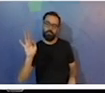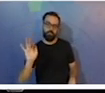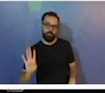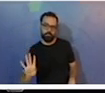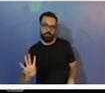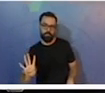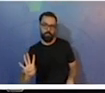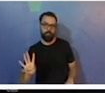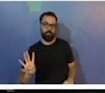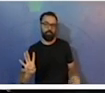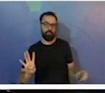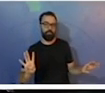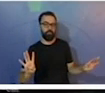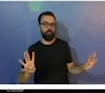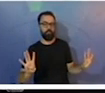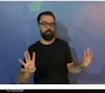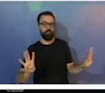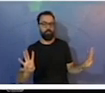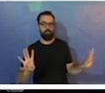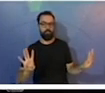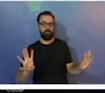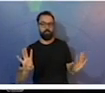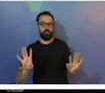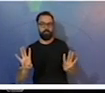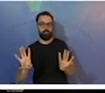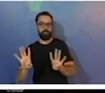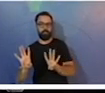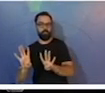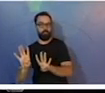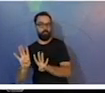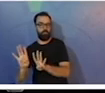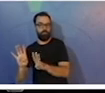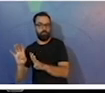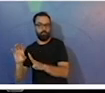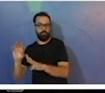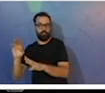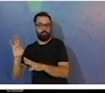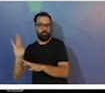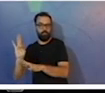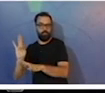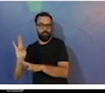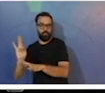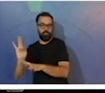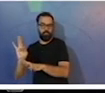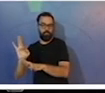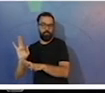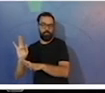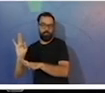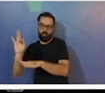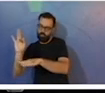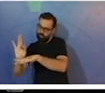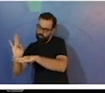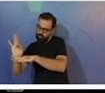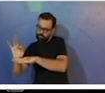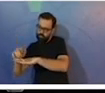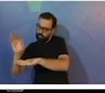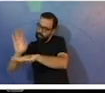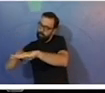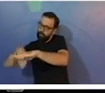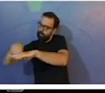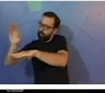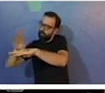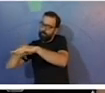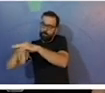posição 4. Linha 4, procuro até a letra F. Onde eles se encontraram, nós temos